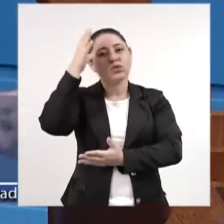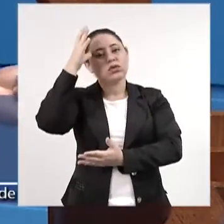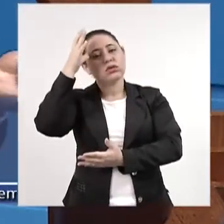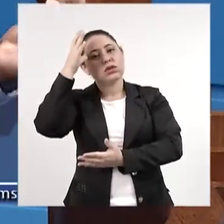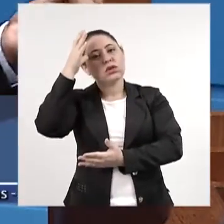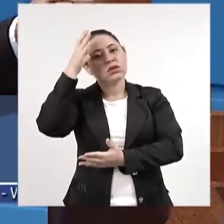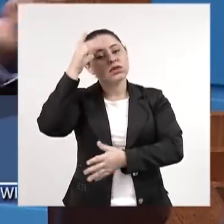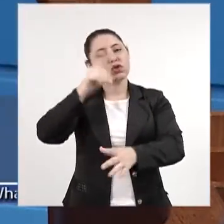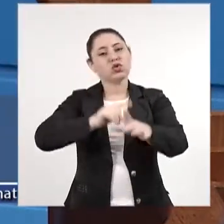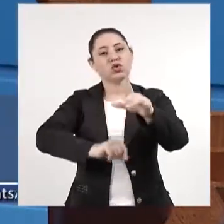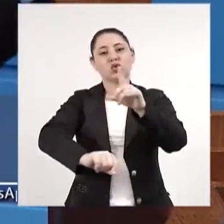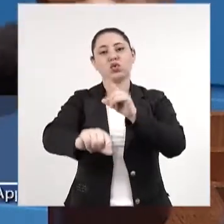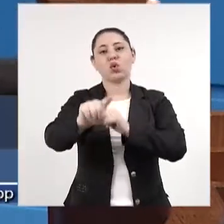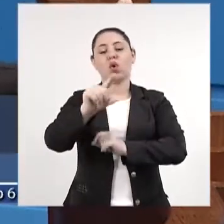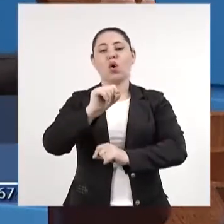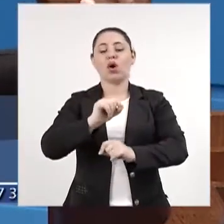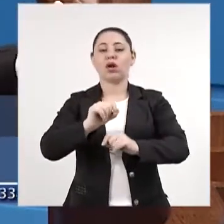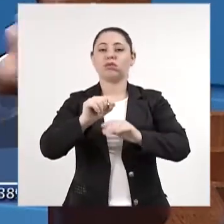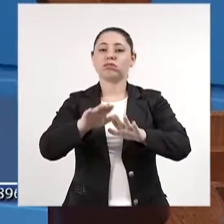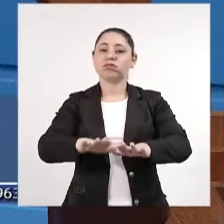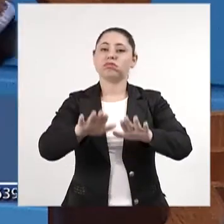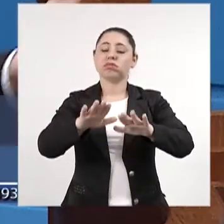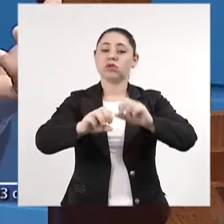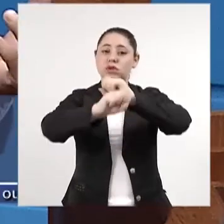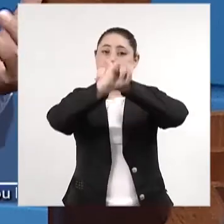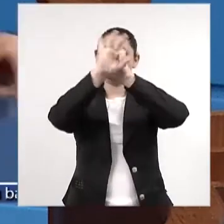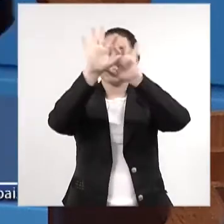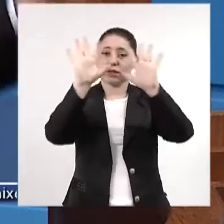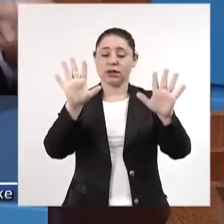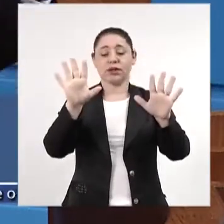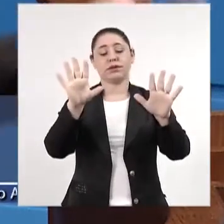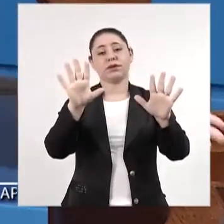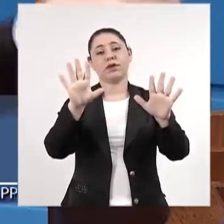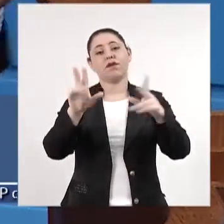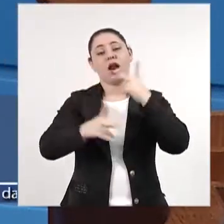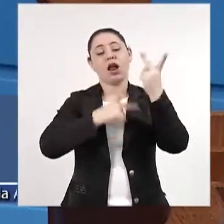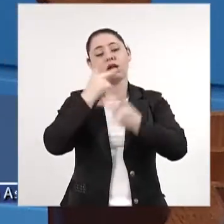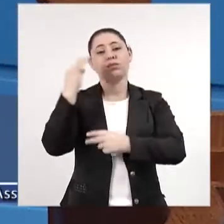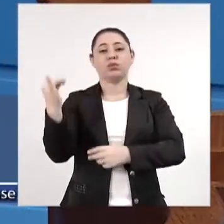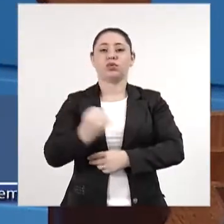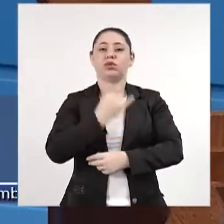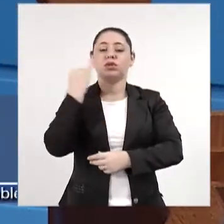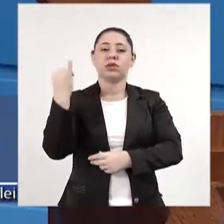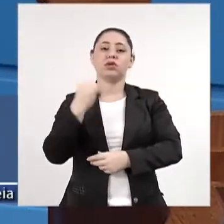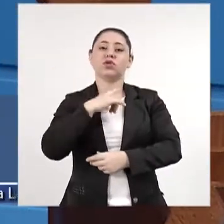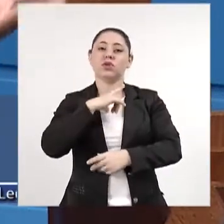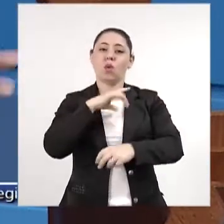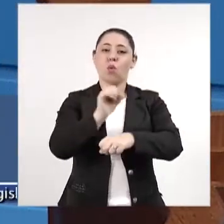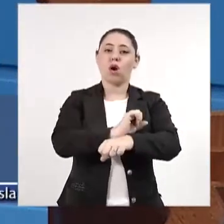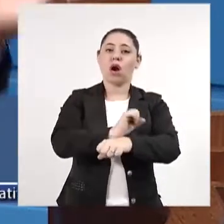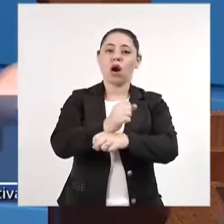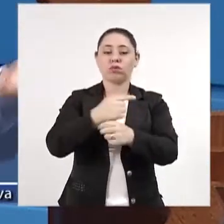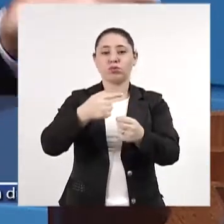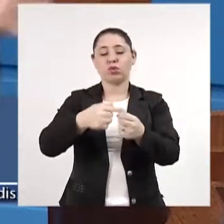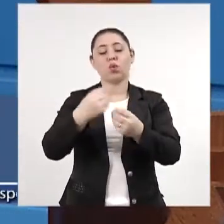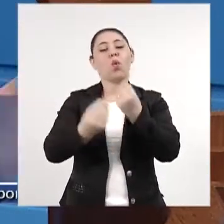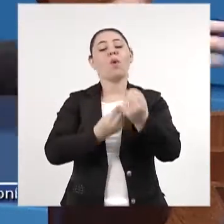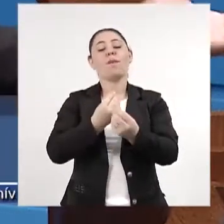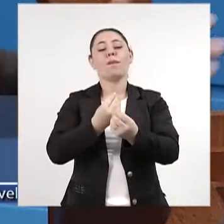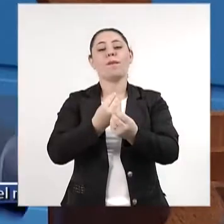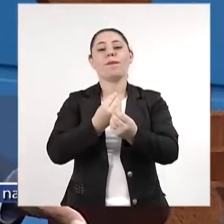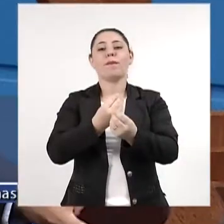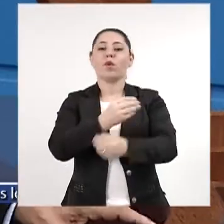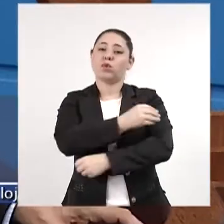uma opção, uma campanha, né, esclarecendo da importância de abastecer os nossos veículos aqui no Mato Grosso do Sul